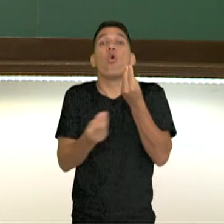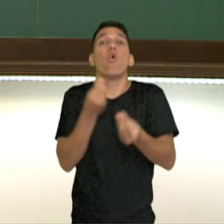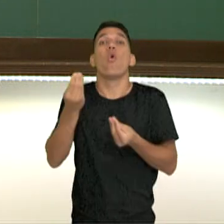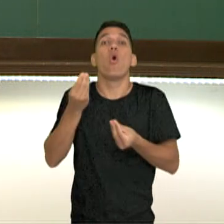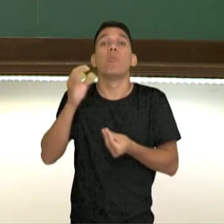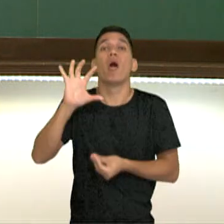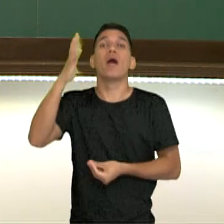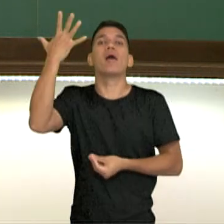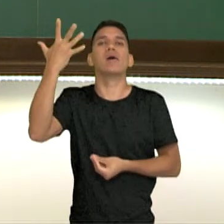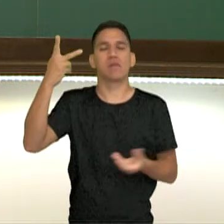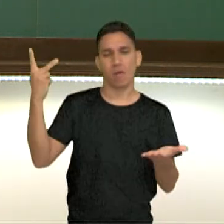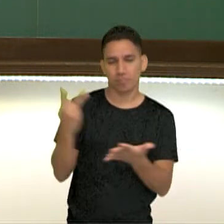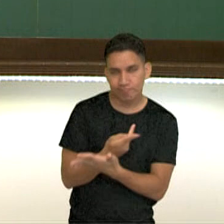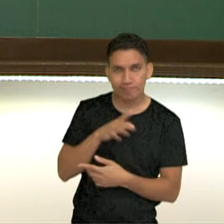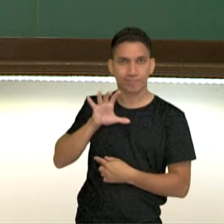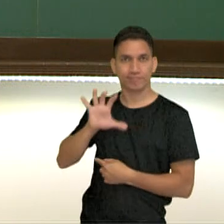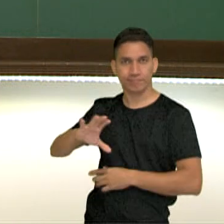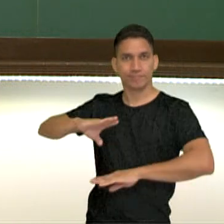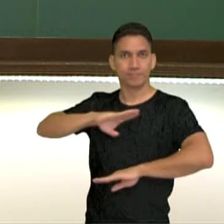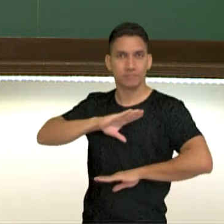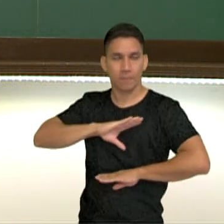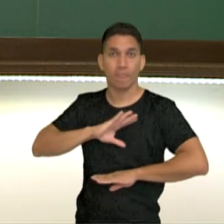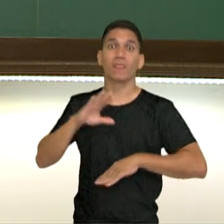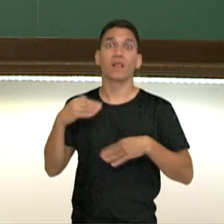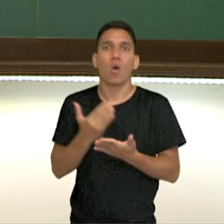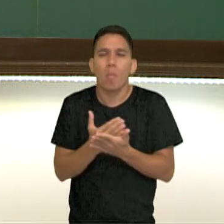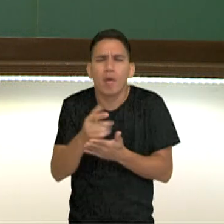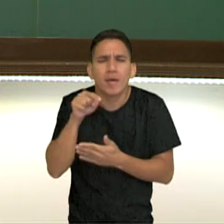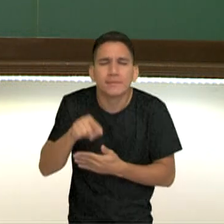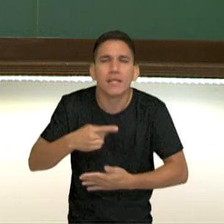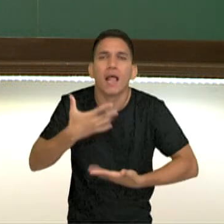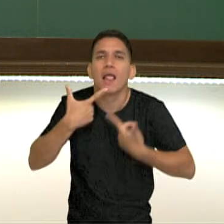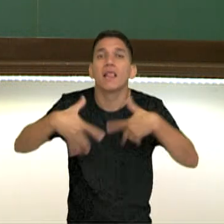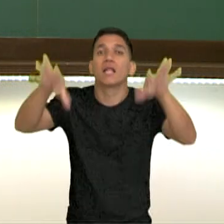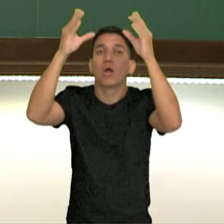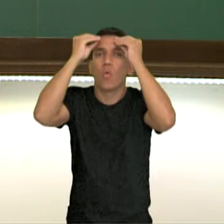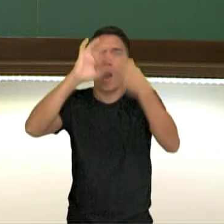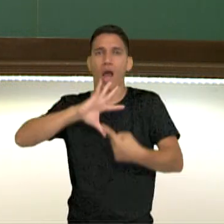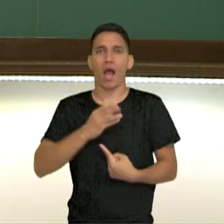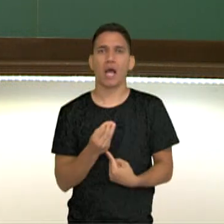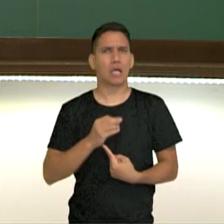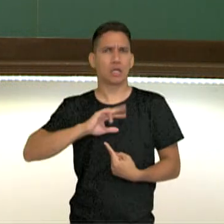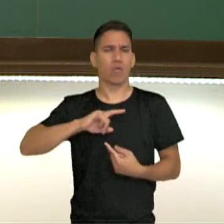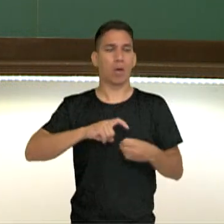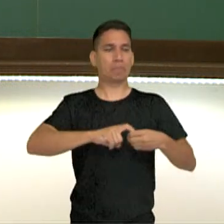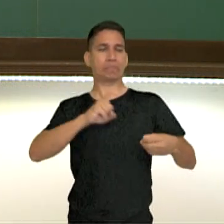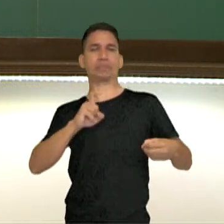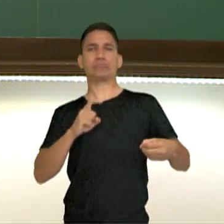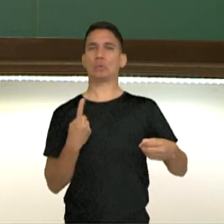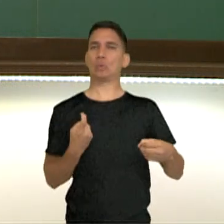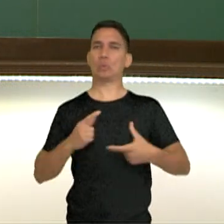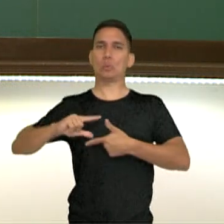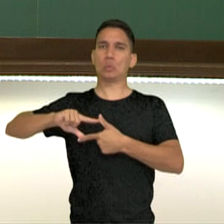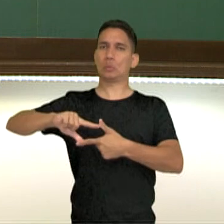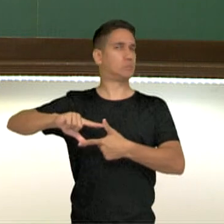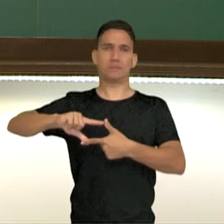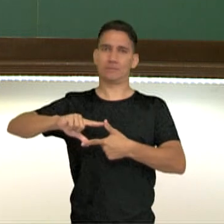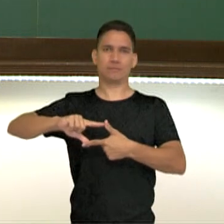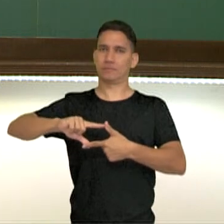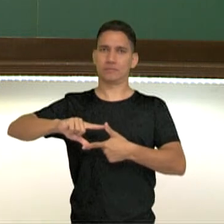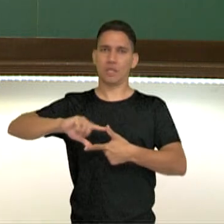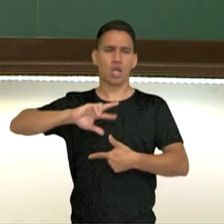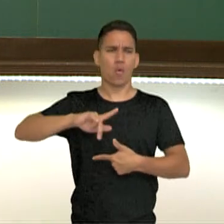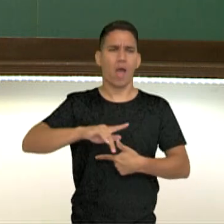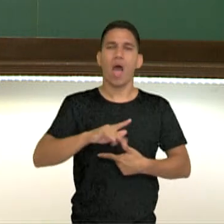E ali, a partir deste momento, as linguagens artísticas não conversam mais sozinhas. Não é arte visuais fala por si só,